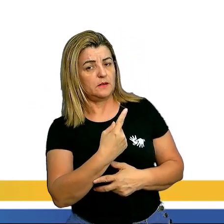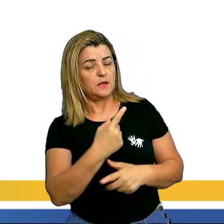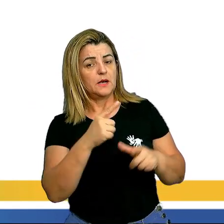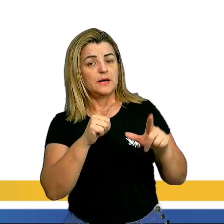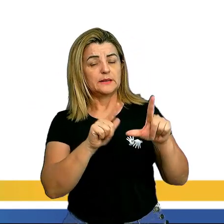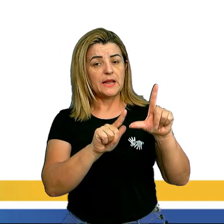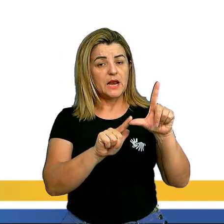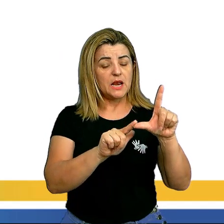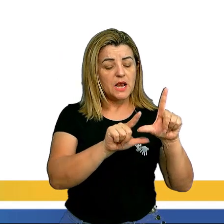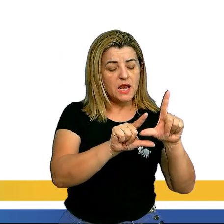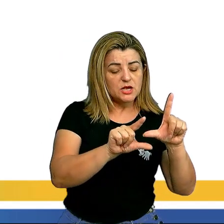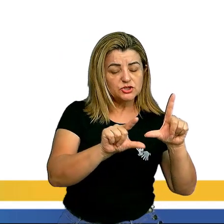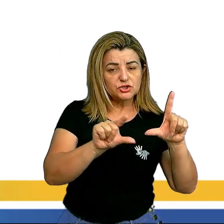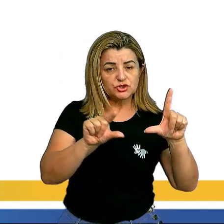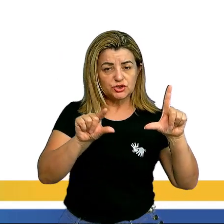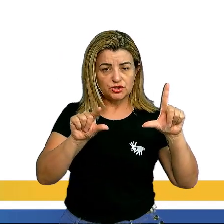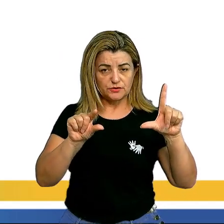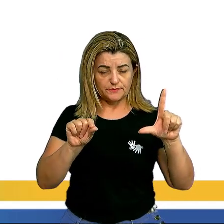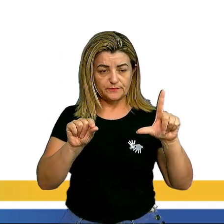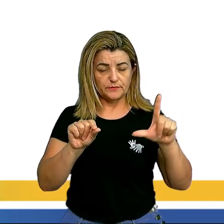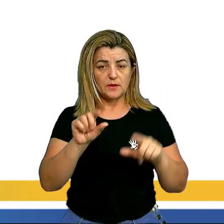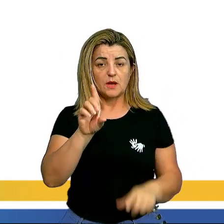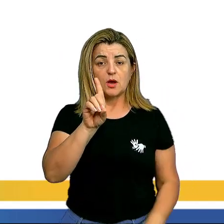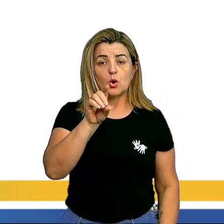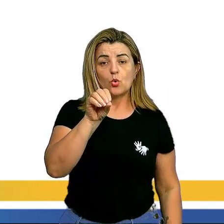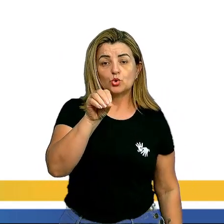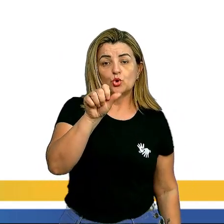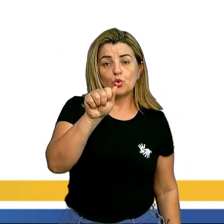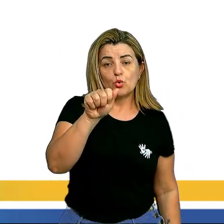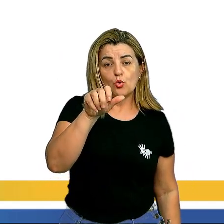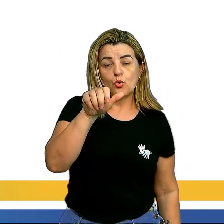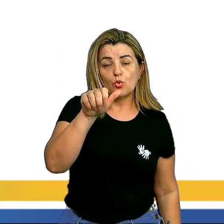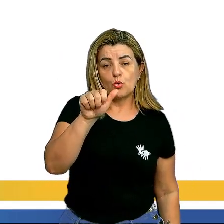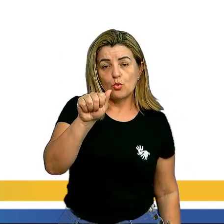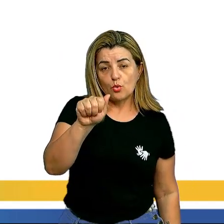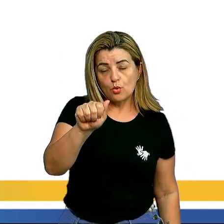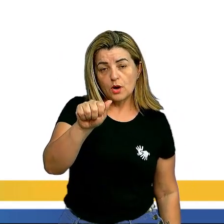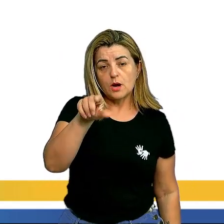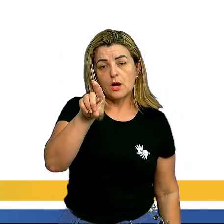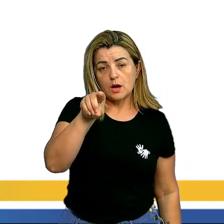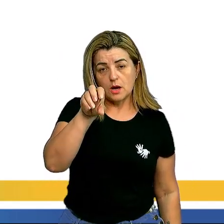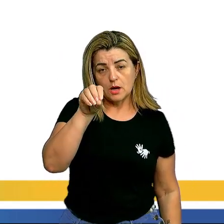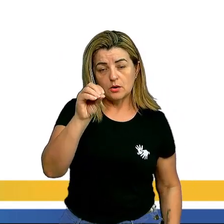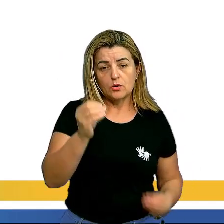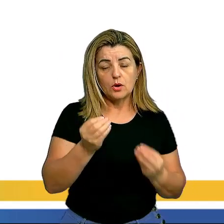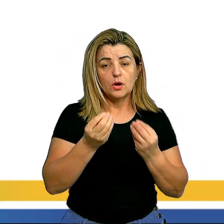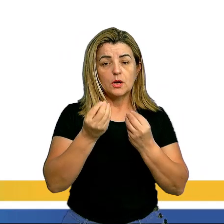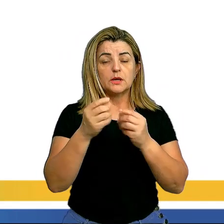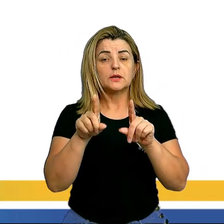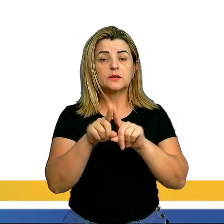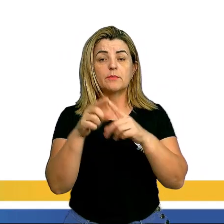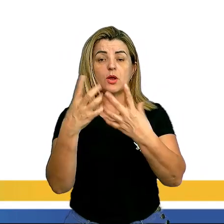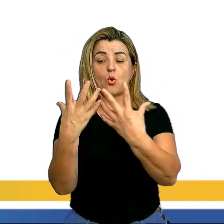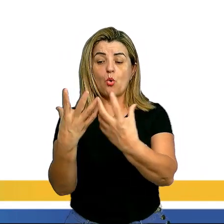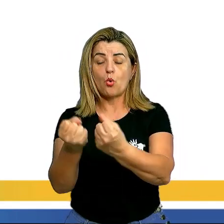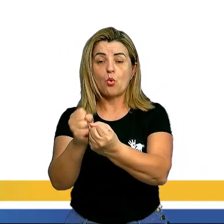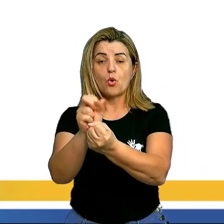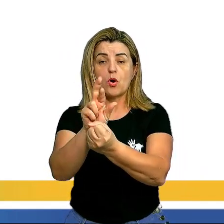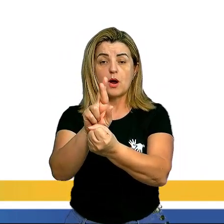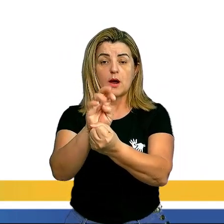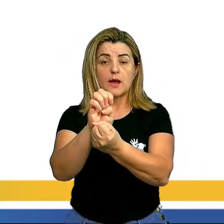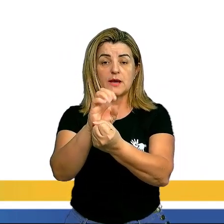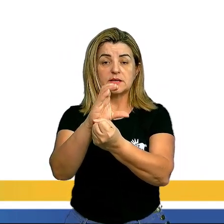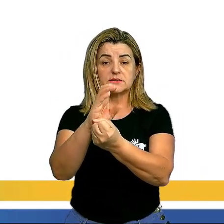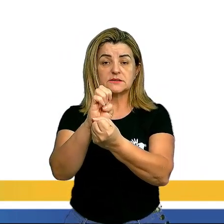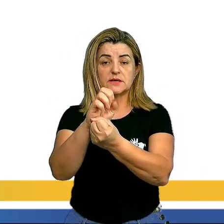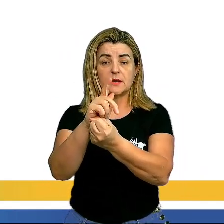legenda. Ele está me falando aqui já o doador, né, que é essa linha aqui, receptor, que quer dizer que a